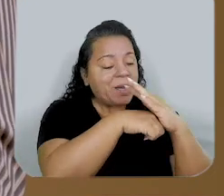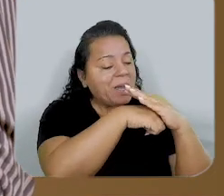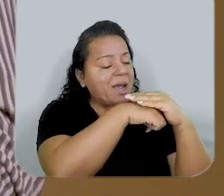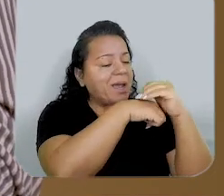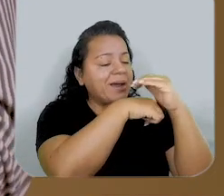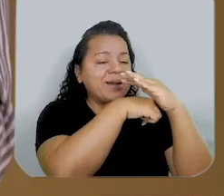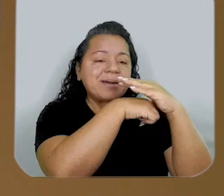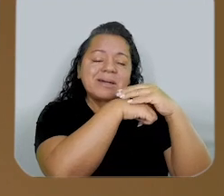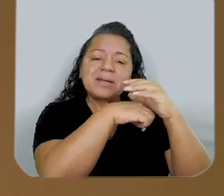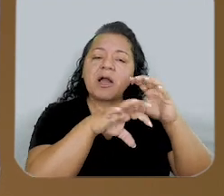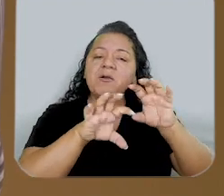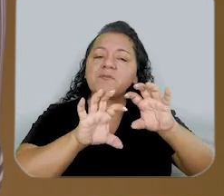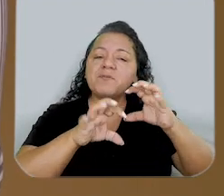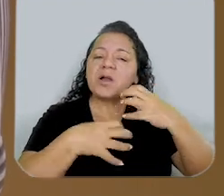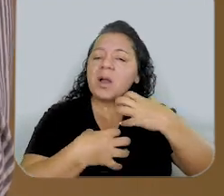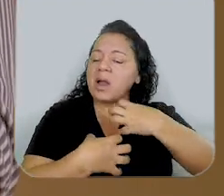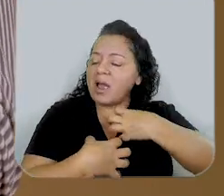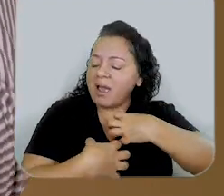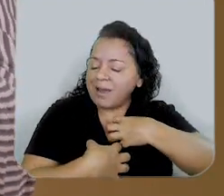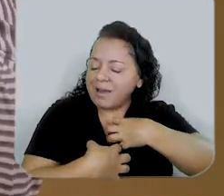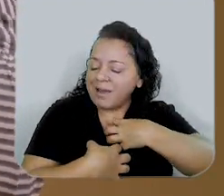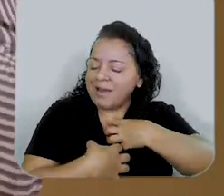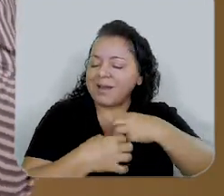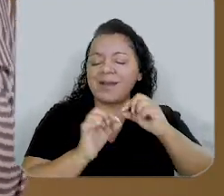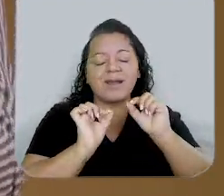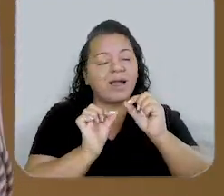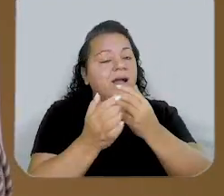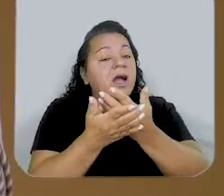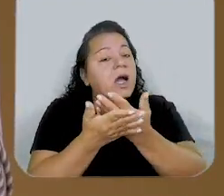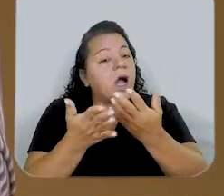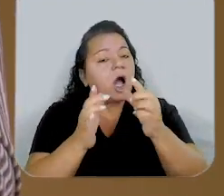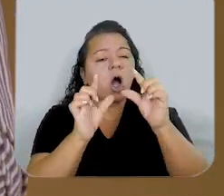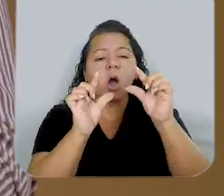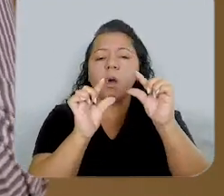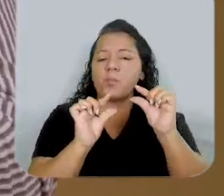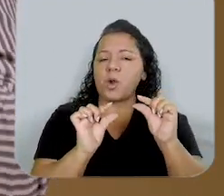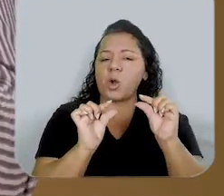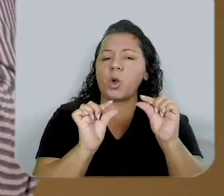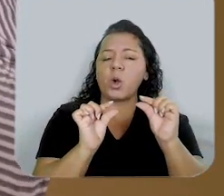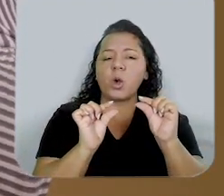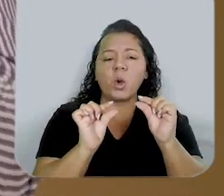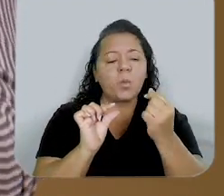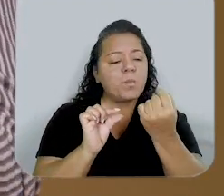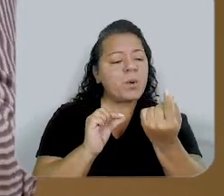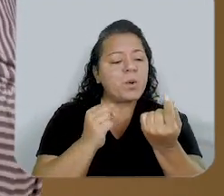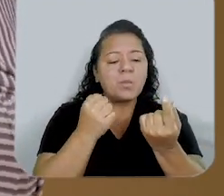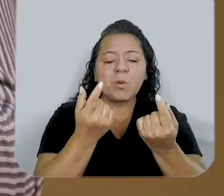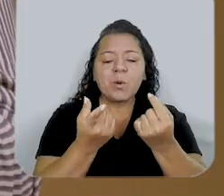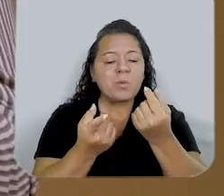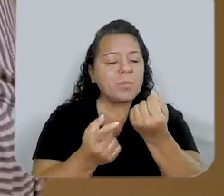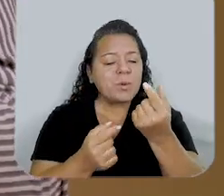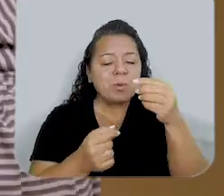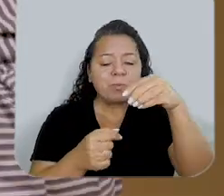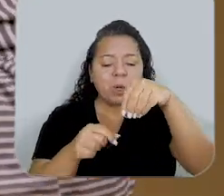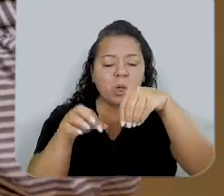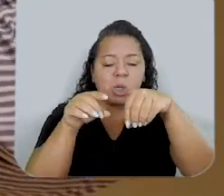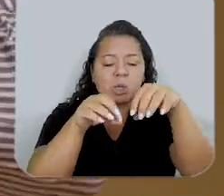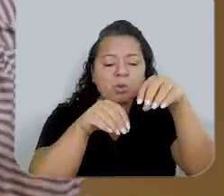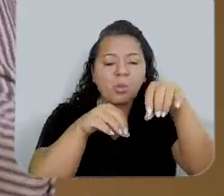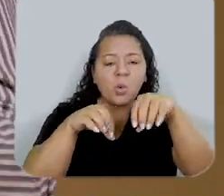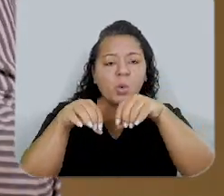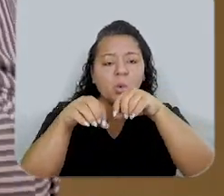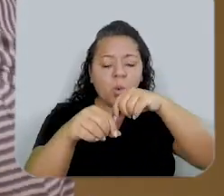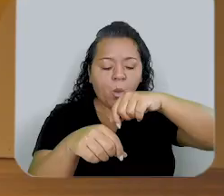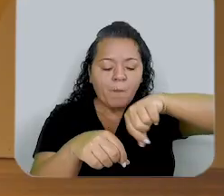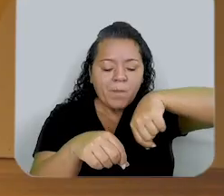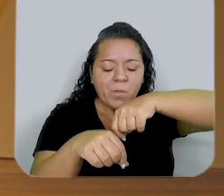gente tanto observa dentro dessa culinária, com pouquíssimos ingredientes, às vezes 1, 2, 3 ingredientes apenas,